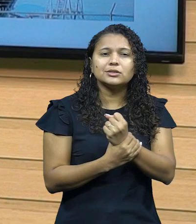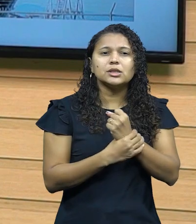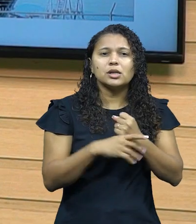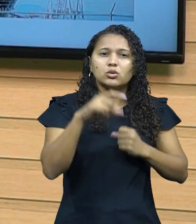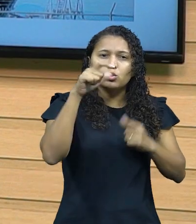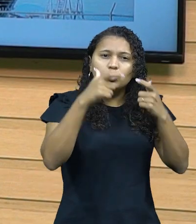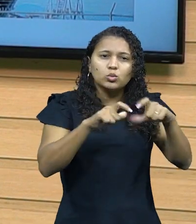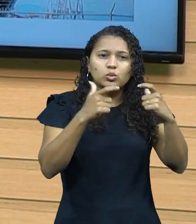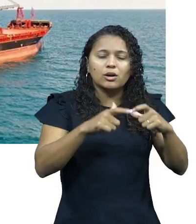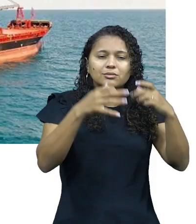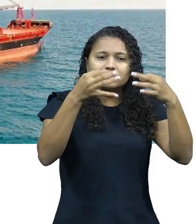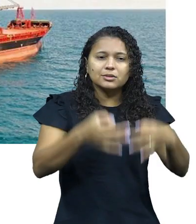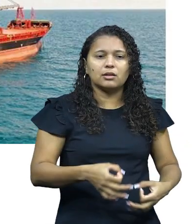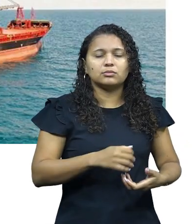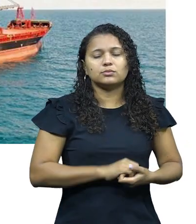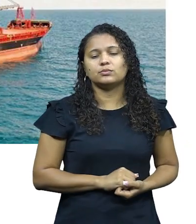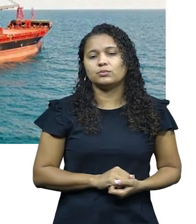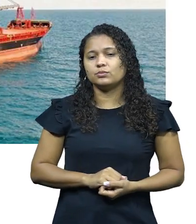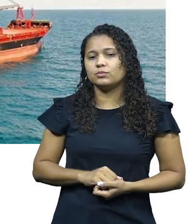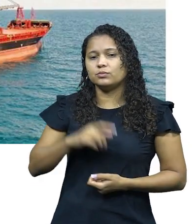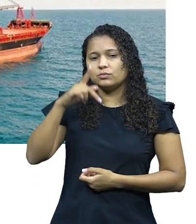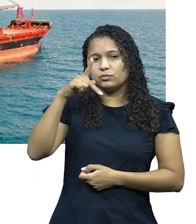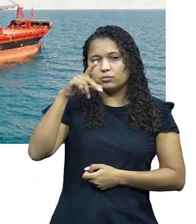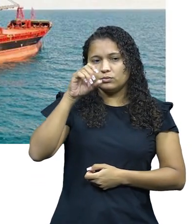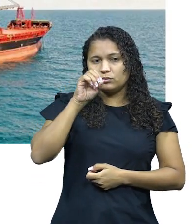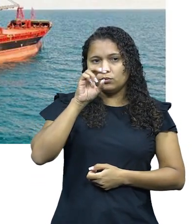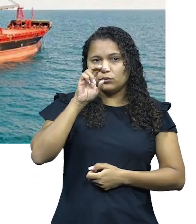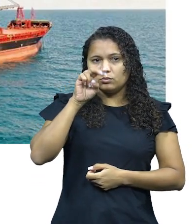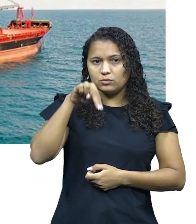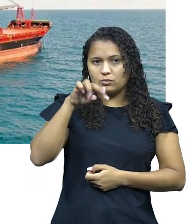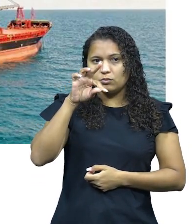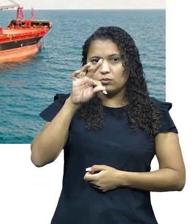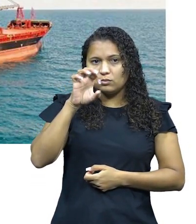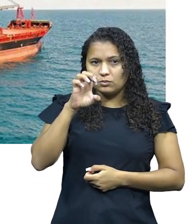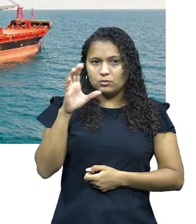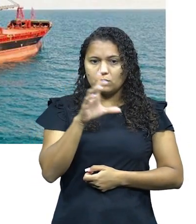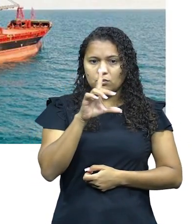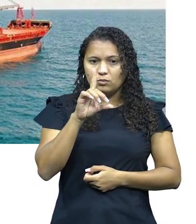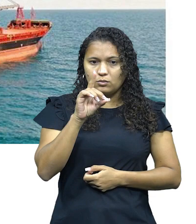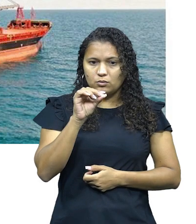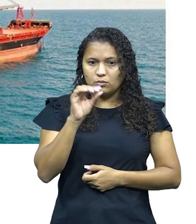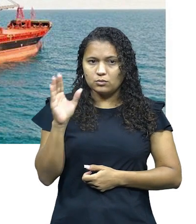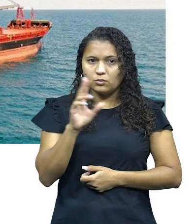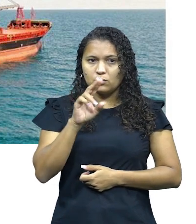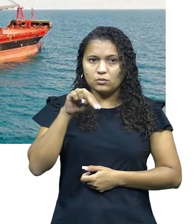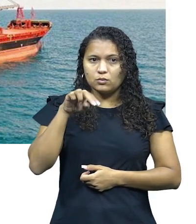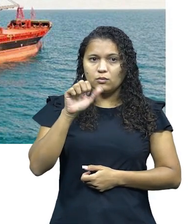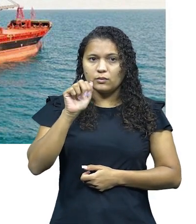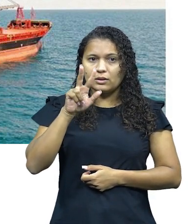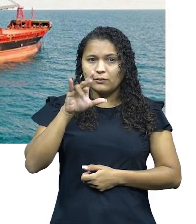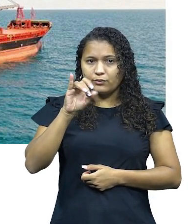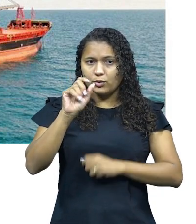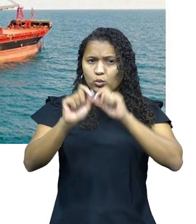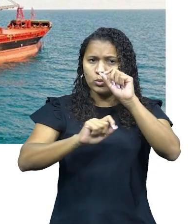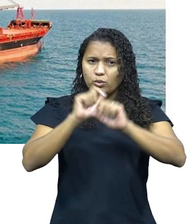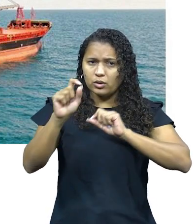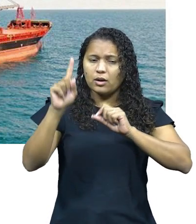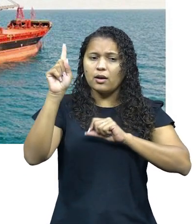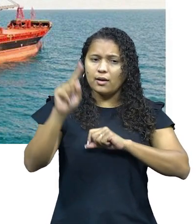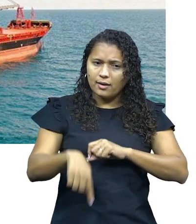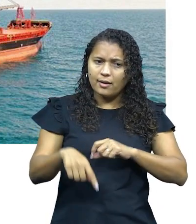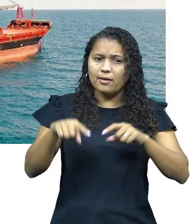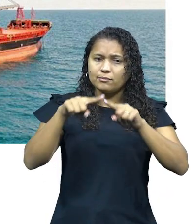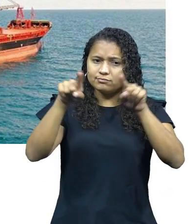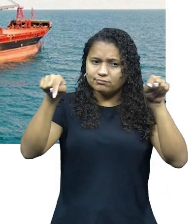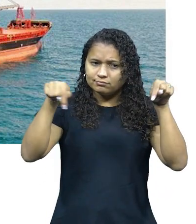um só lugar. E a ponte do navio, ela é a sala ou plataforma de um navio